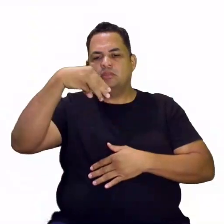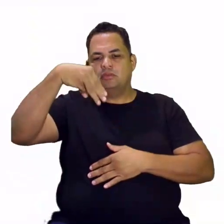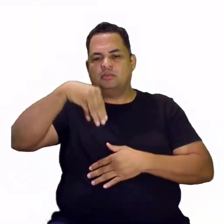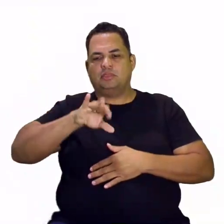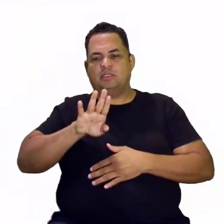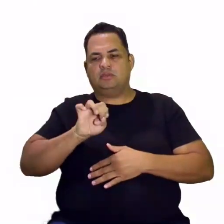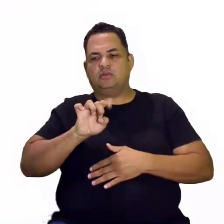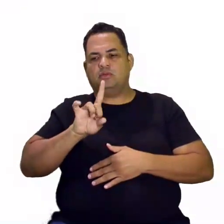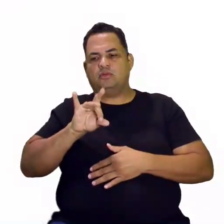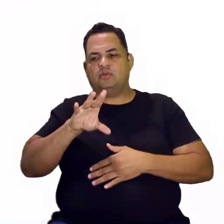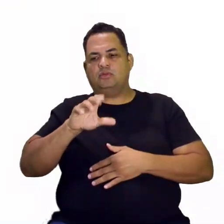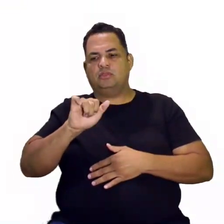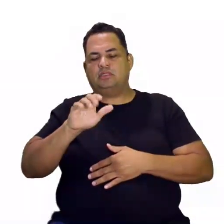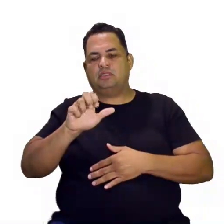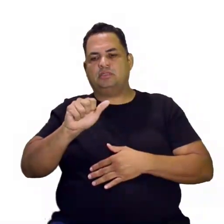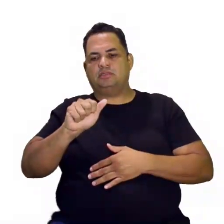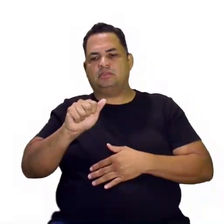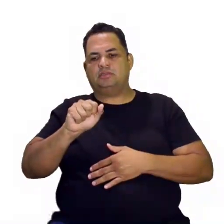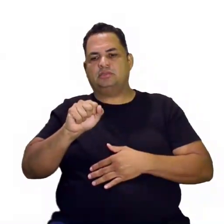mitocôndrias.